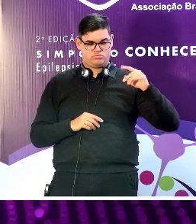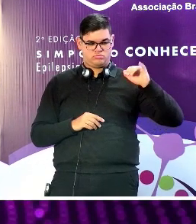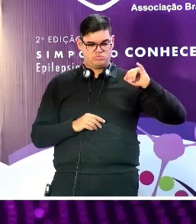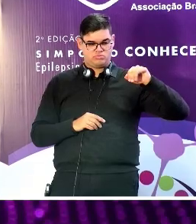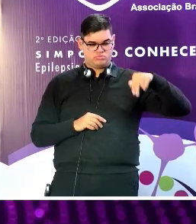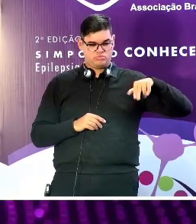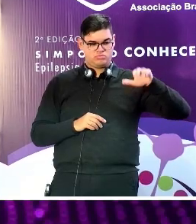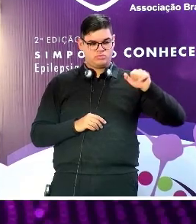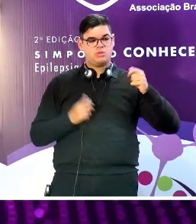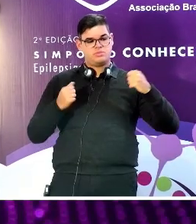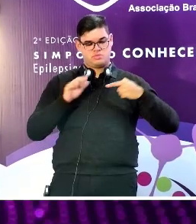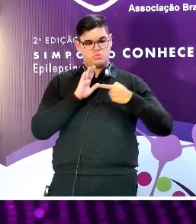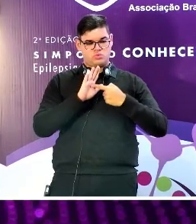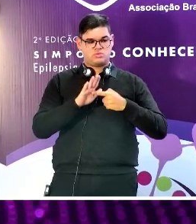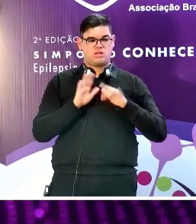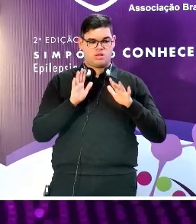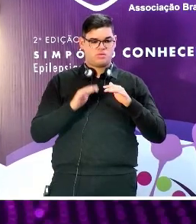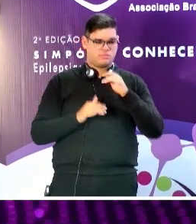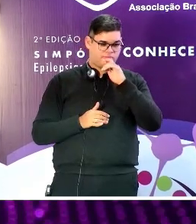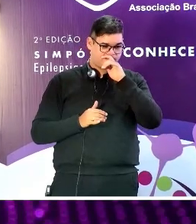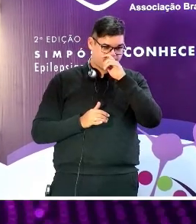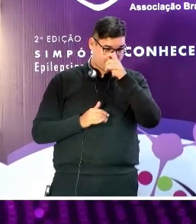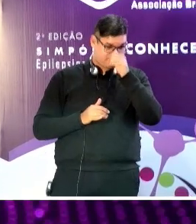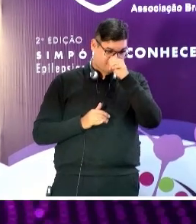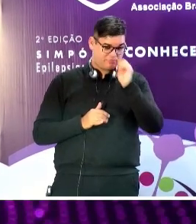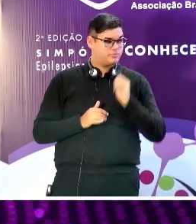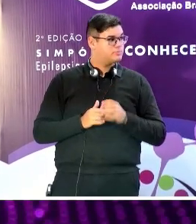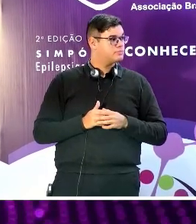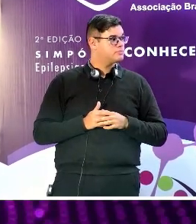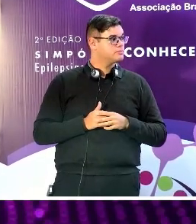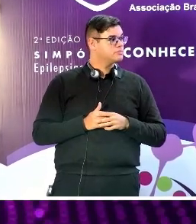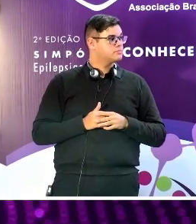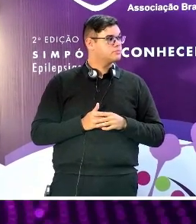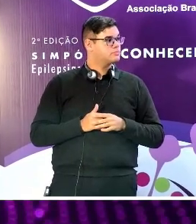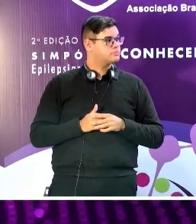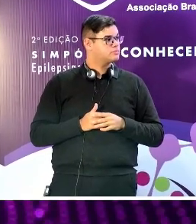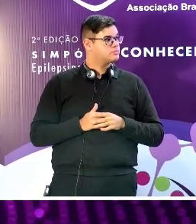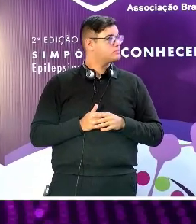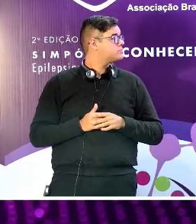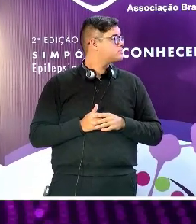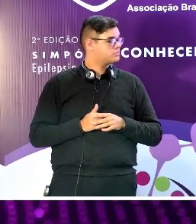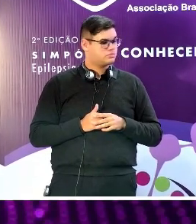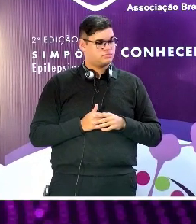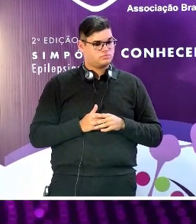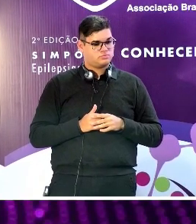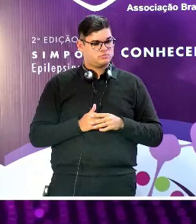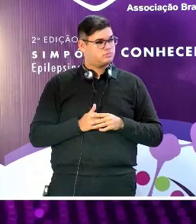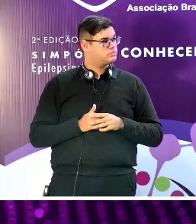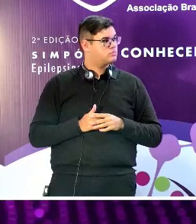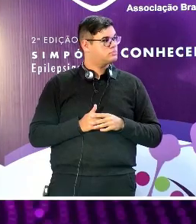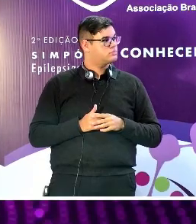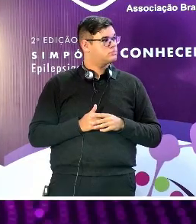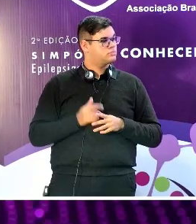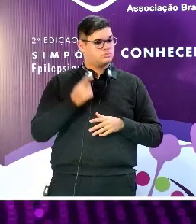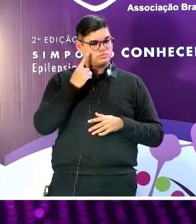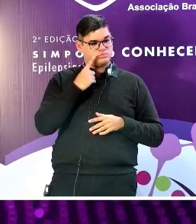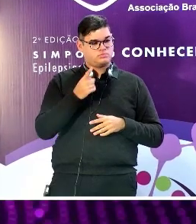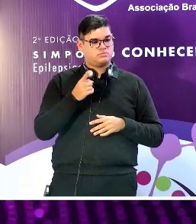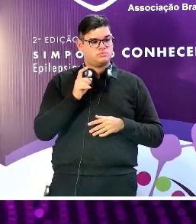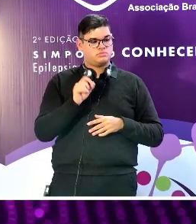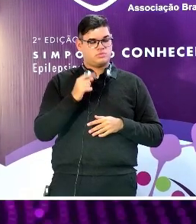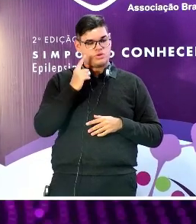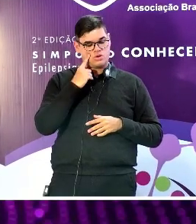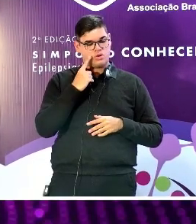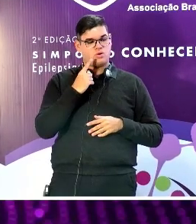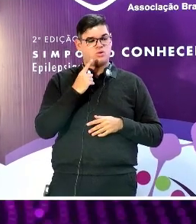eu vou ter que mostrar. Né? Ó, deu? Então, esse aqui é o natural, essa aqui é a neurovespina. O natural